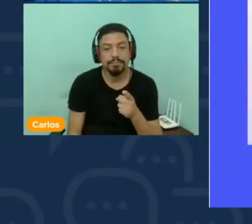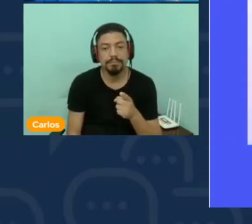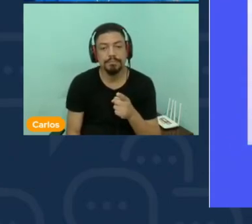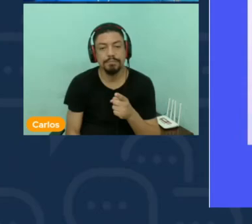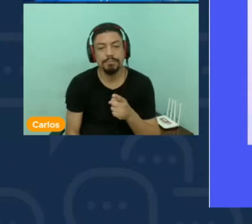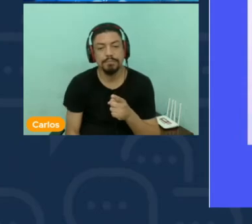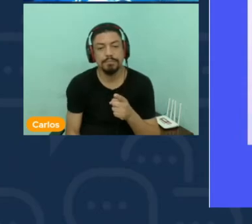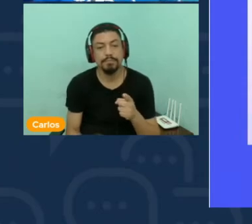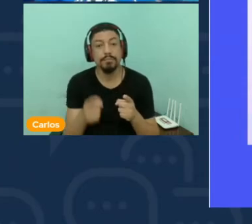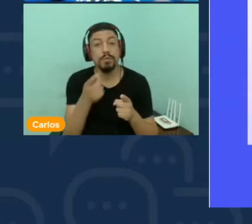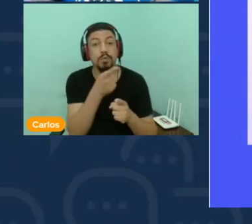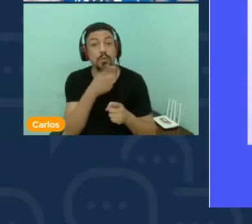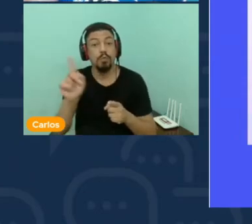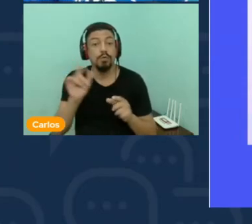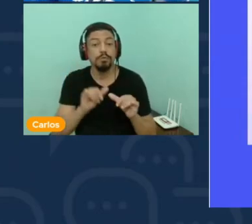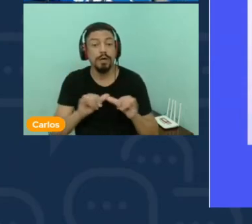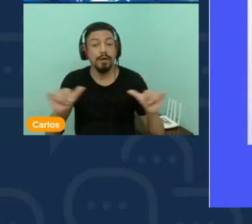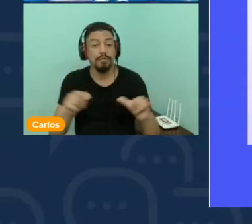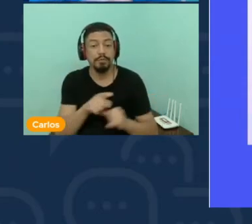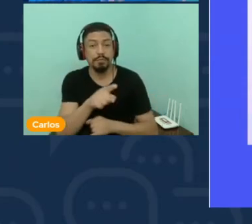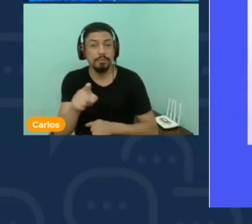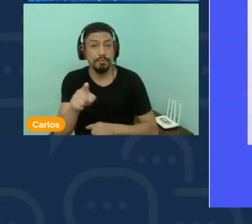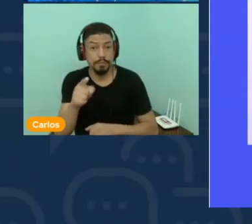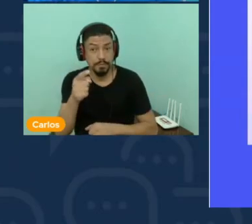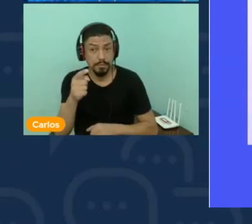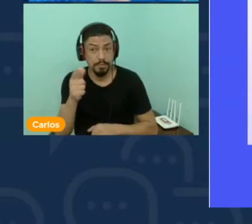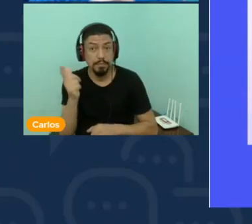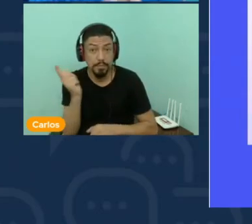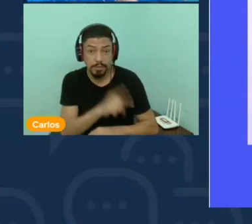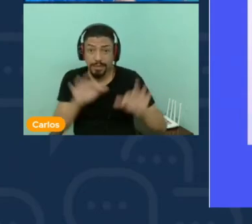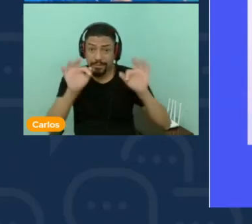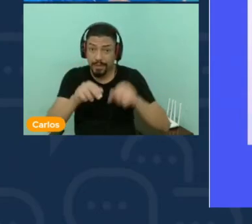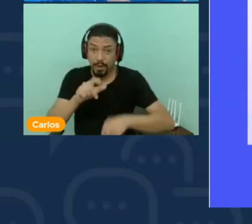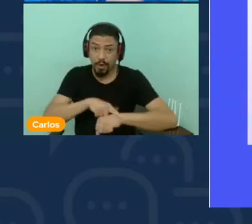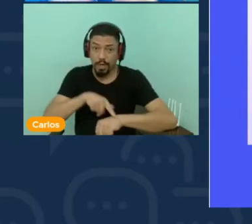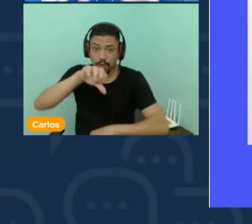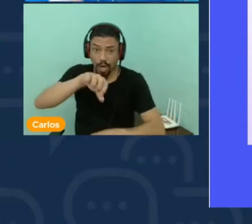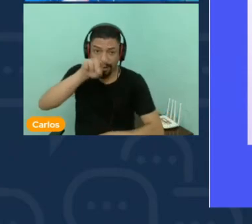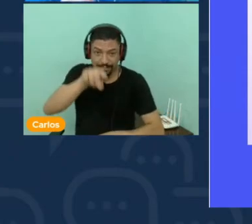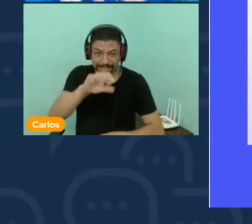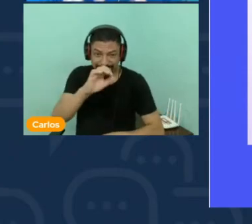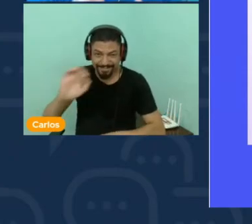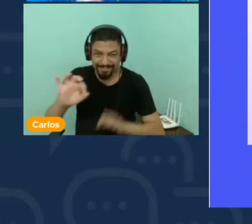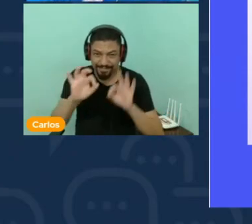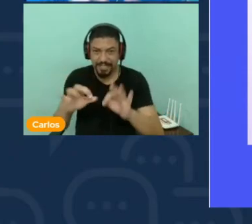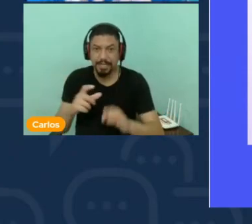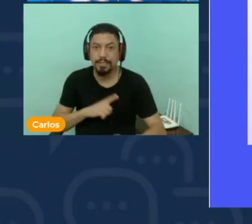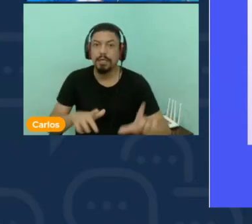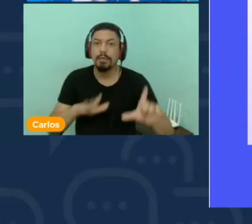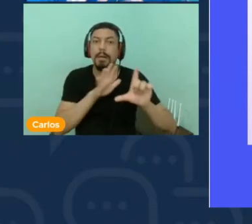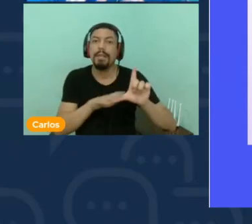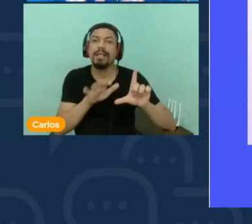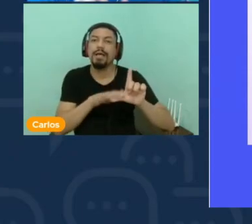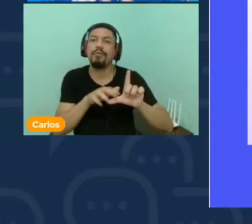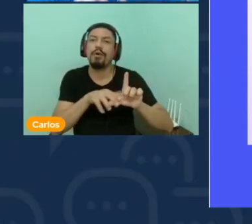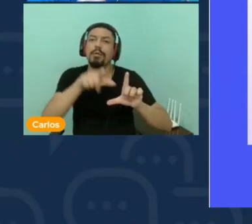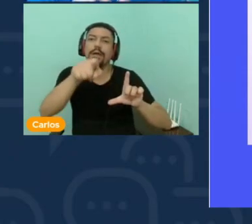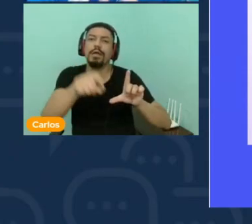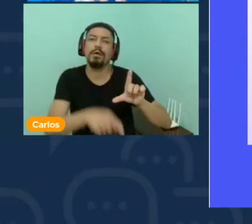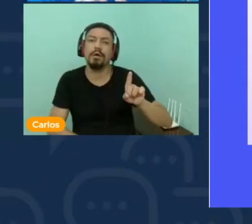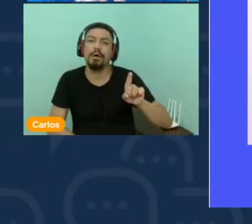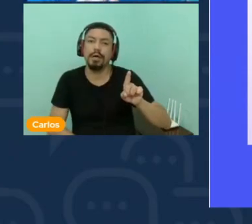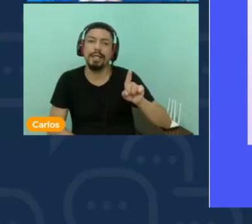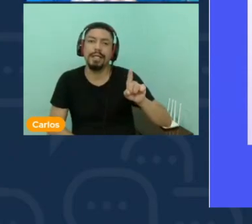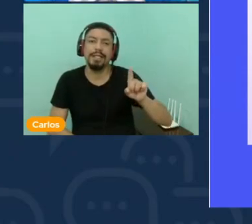último recado, pessoal, para a gente terminar às 9 horas pontualmente, existe uma plataforma, Talento